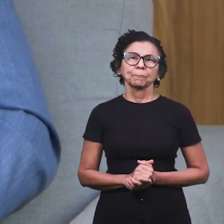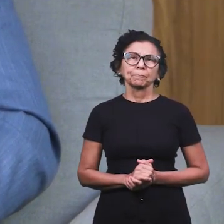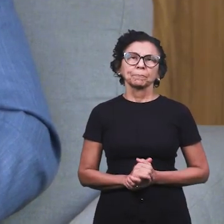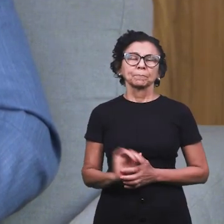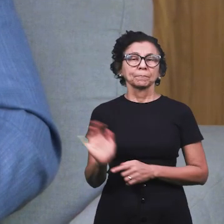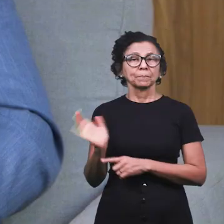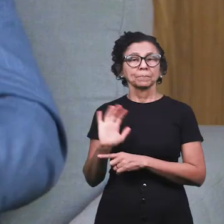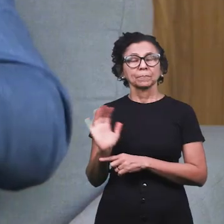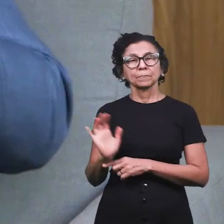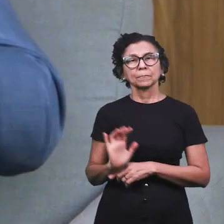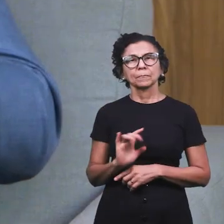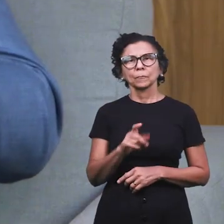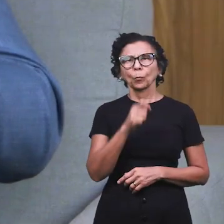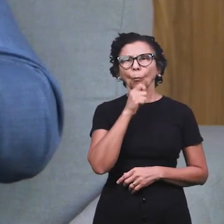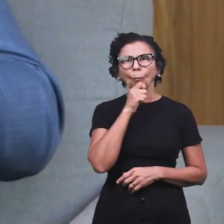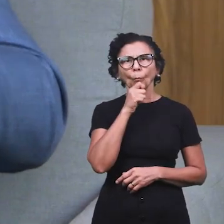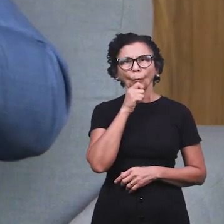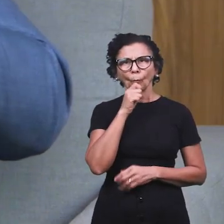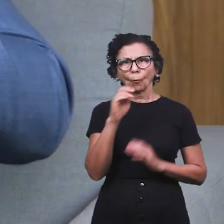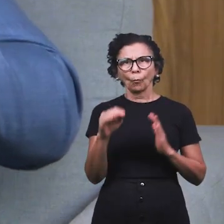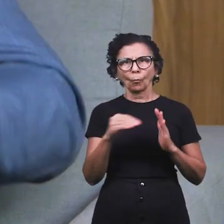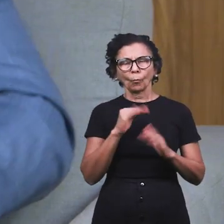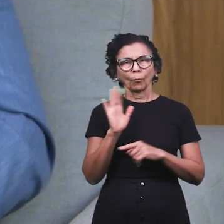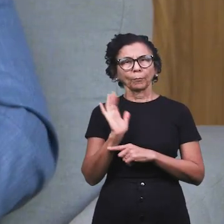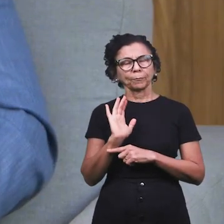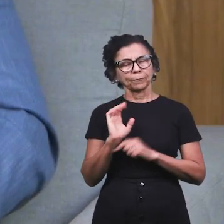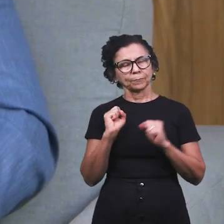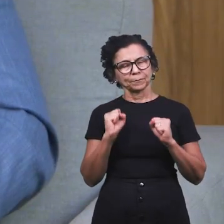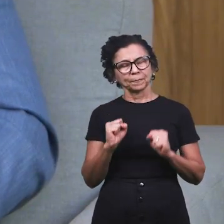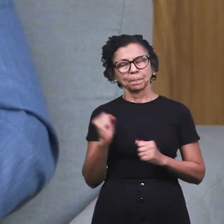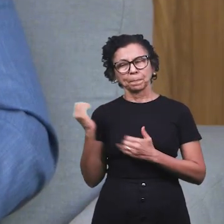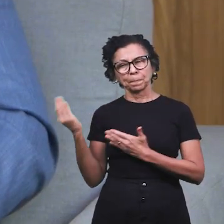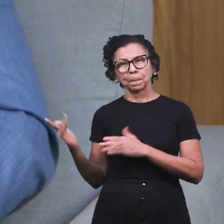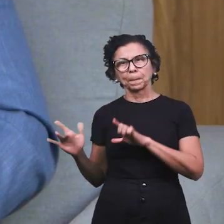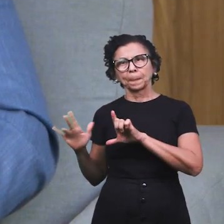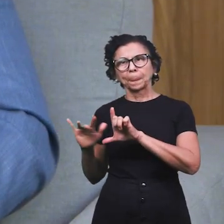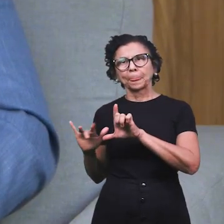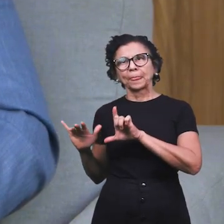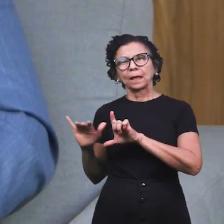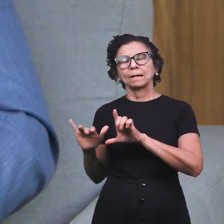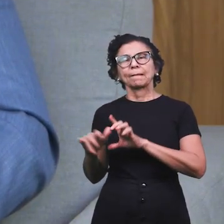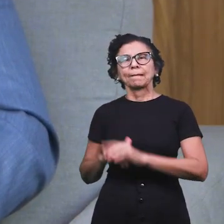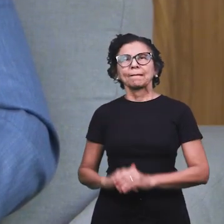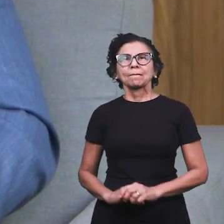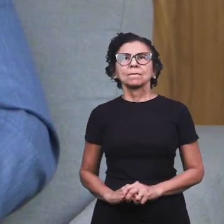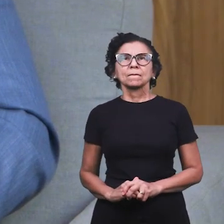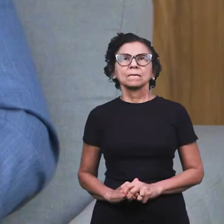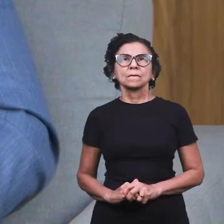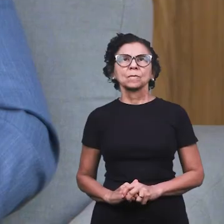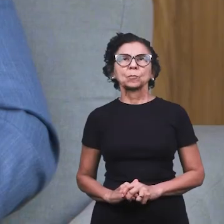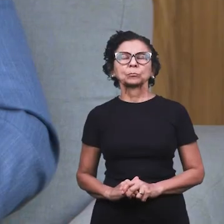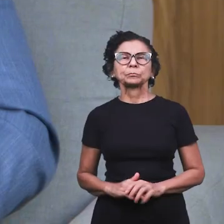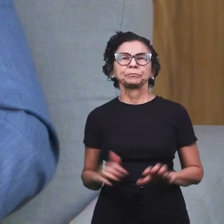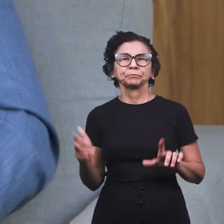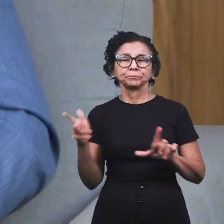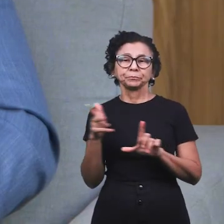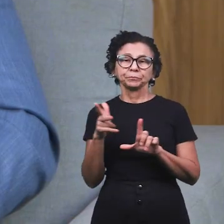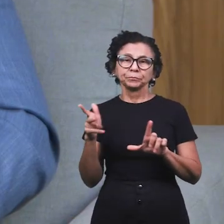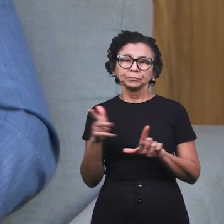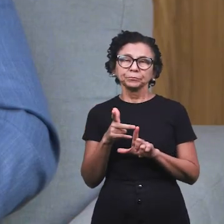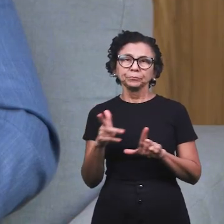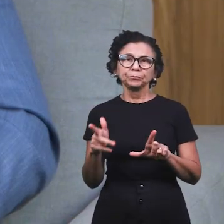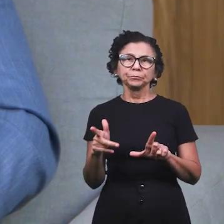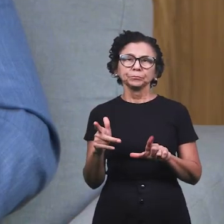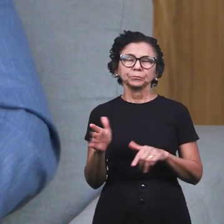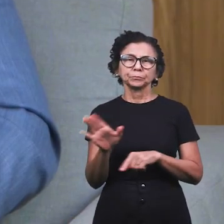seus vídeos, mas você que ainda não enviou, pode enviar também. Está aparecendo um QR Code na tela e você pode apontar a câmera do seu